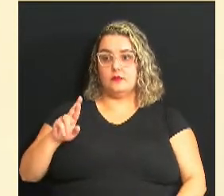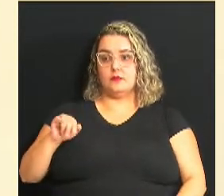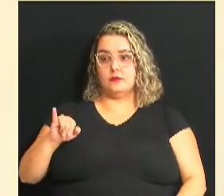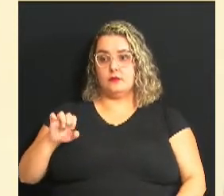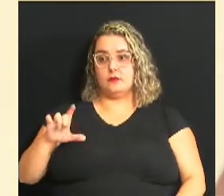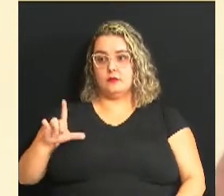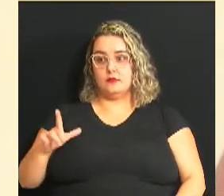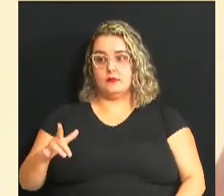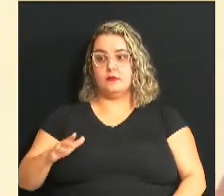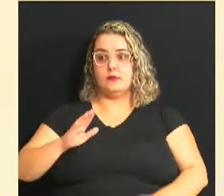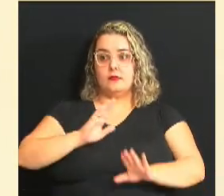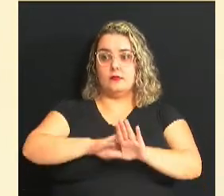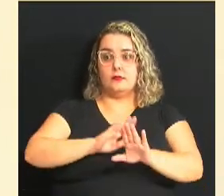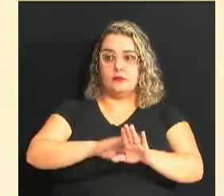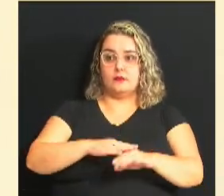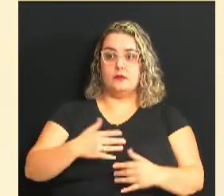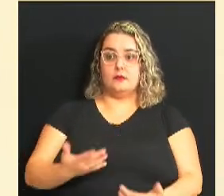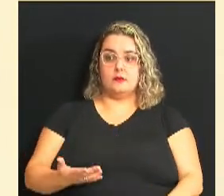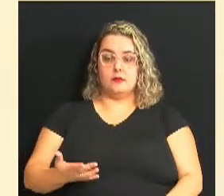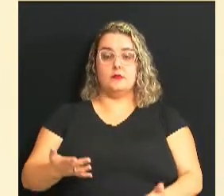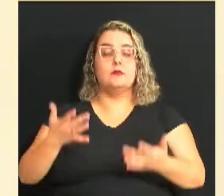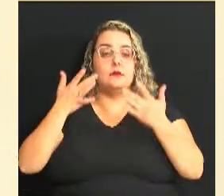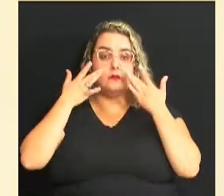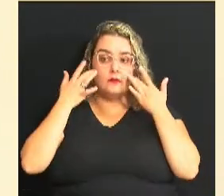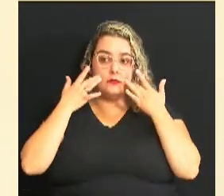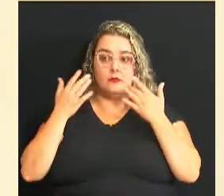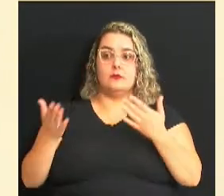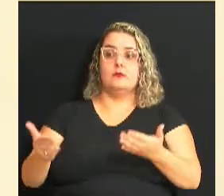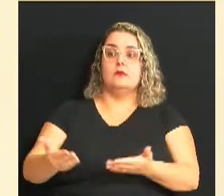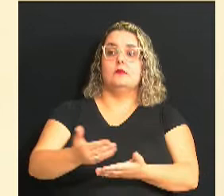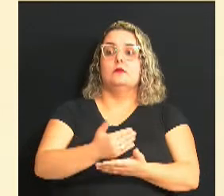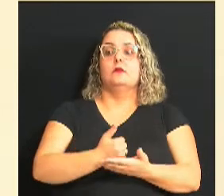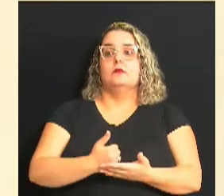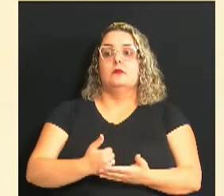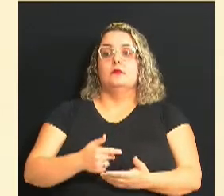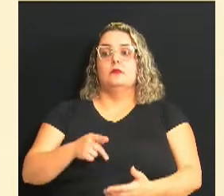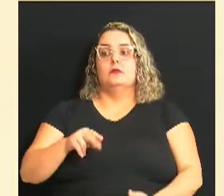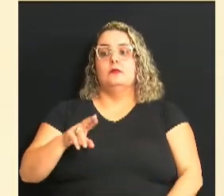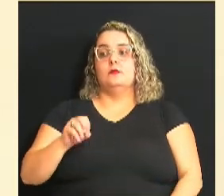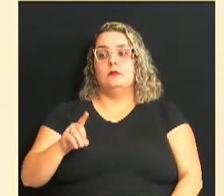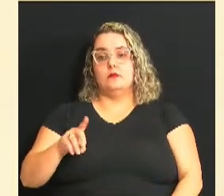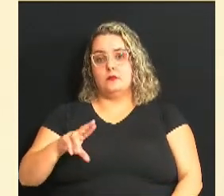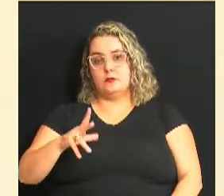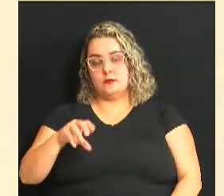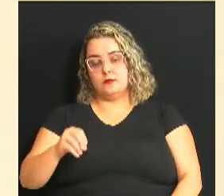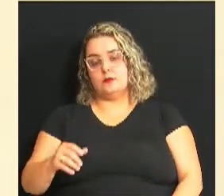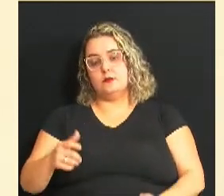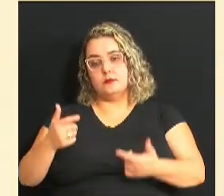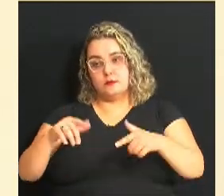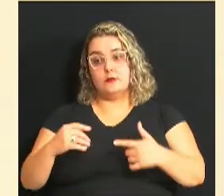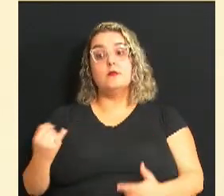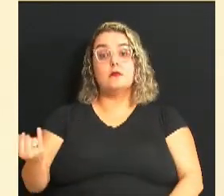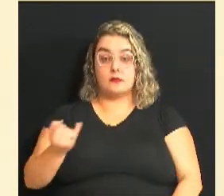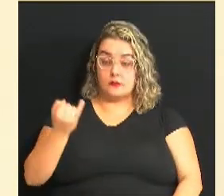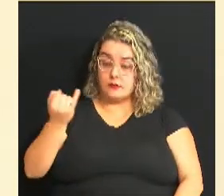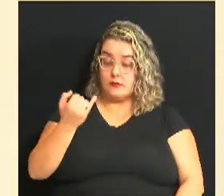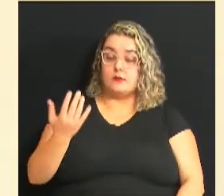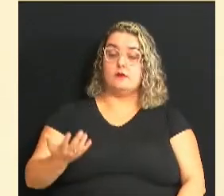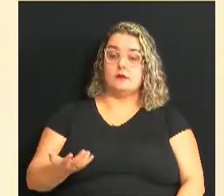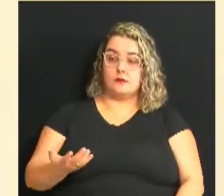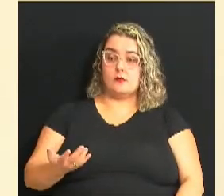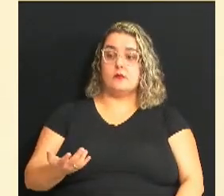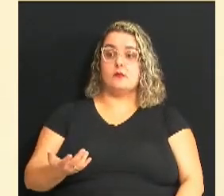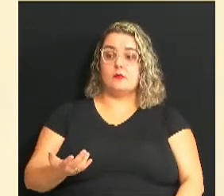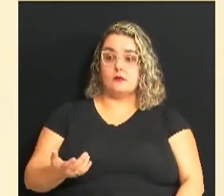teatros municipais e da sua importância no acolhimento da produção local, e isso é fundamental. São nos